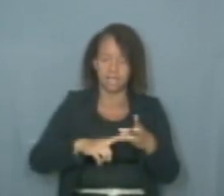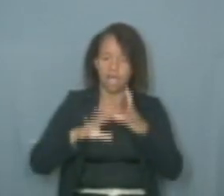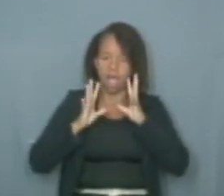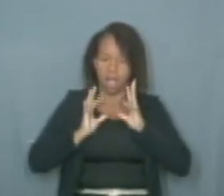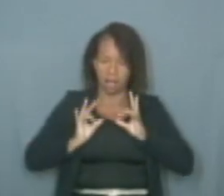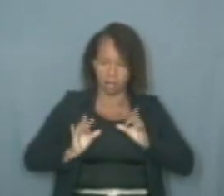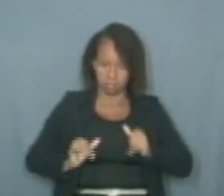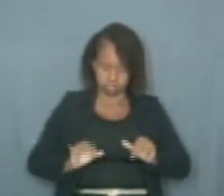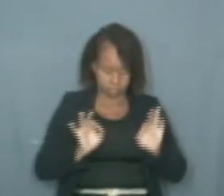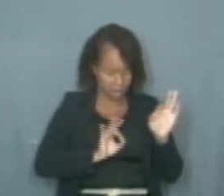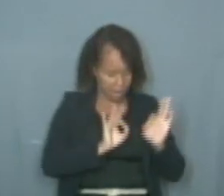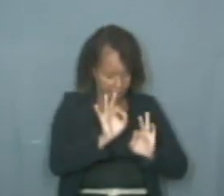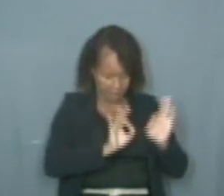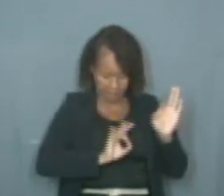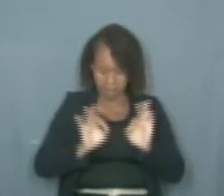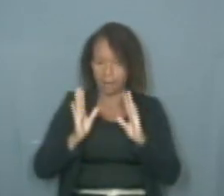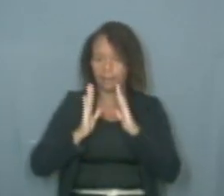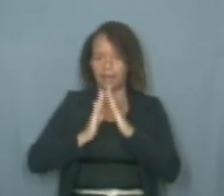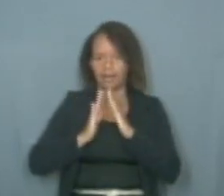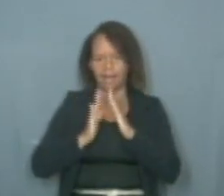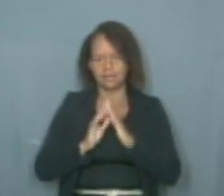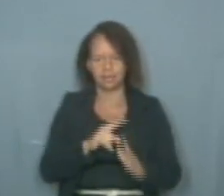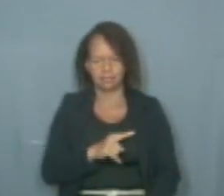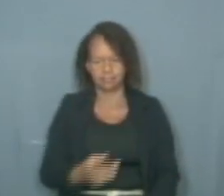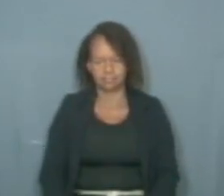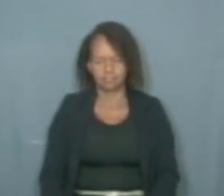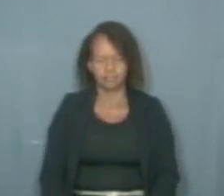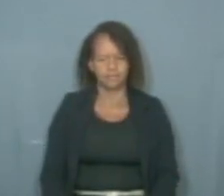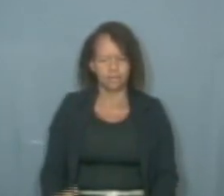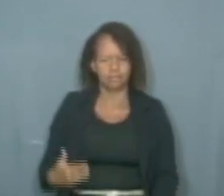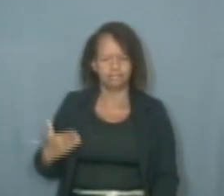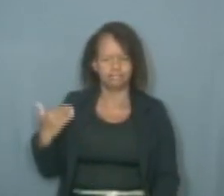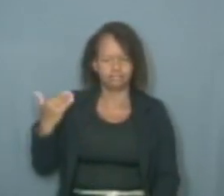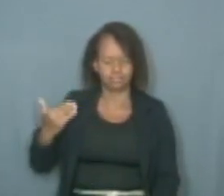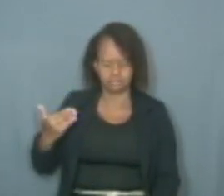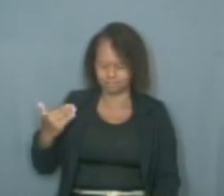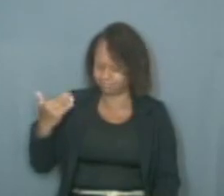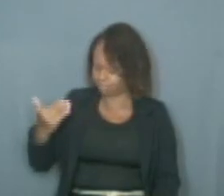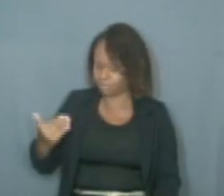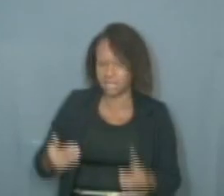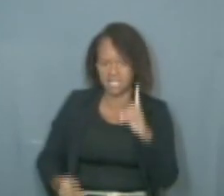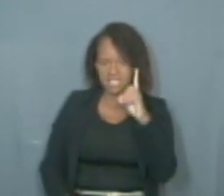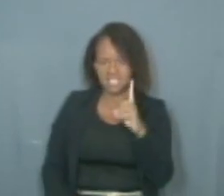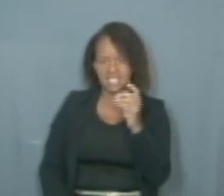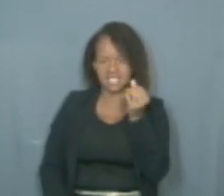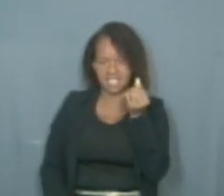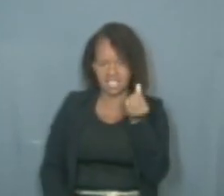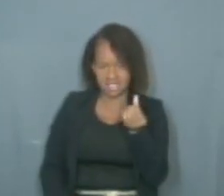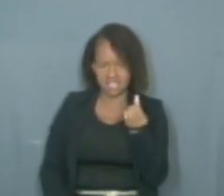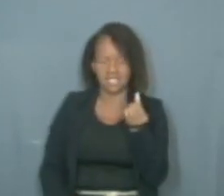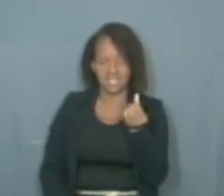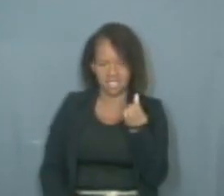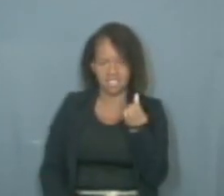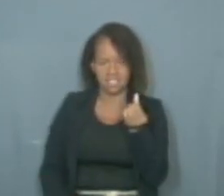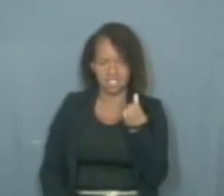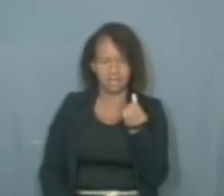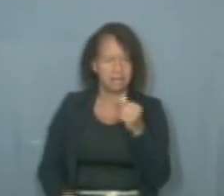casa. Então, esta jornada de 16 passa